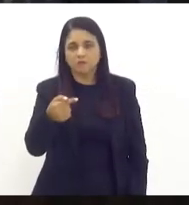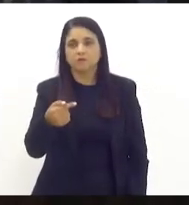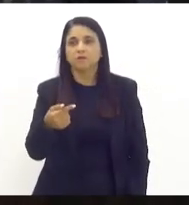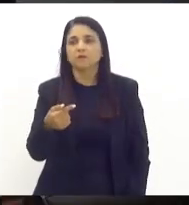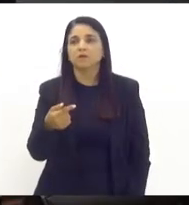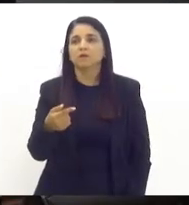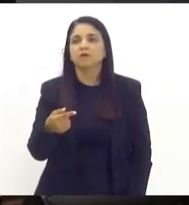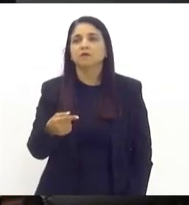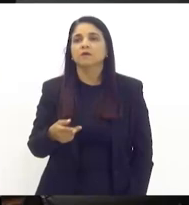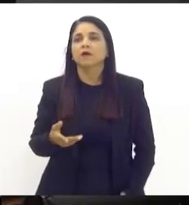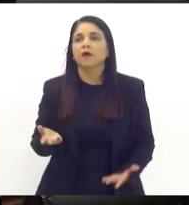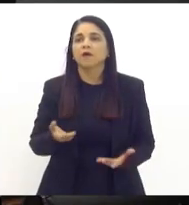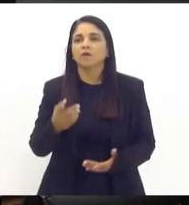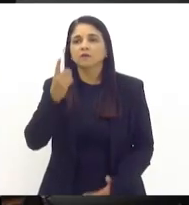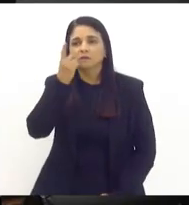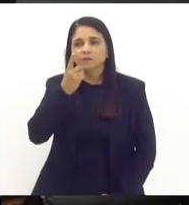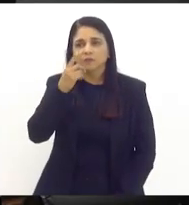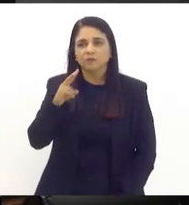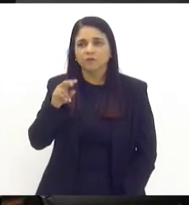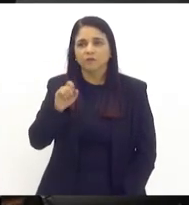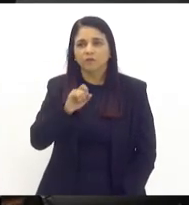Valdo brazão